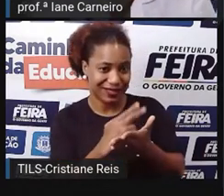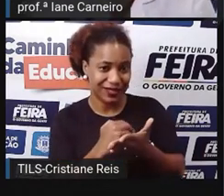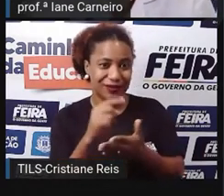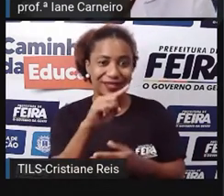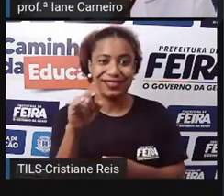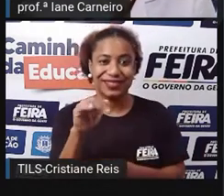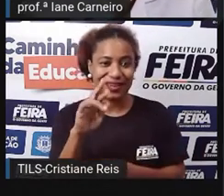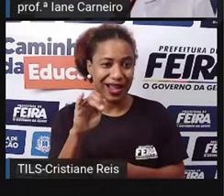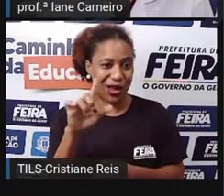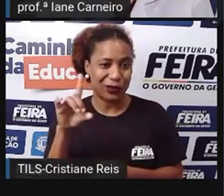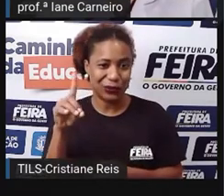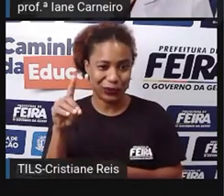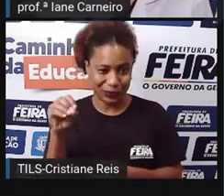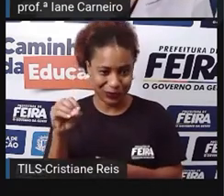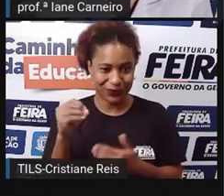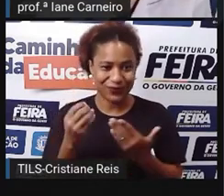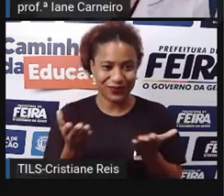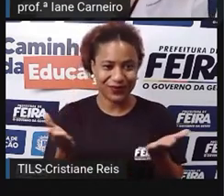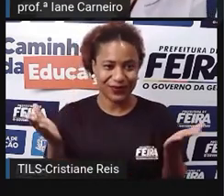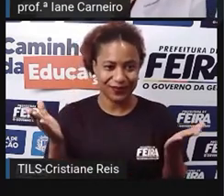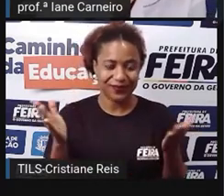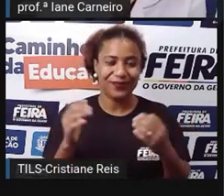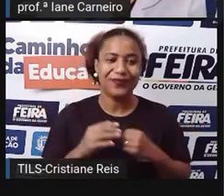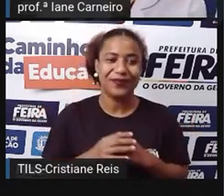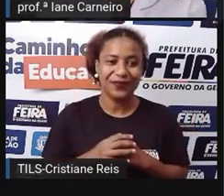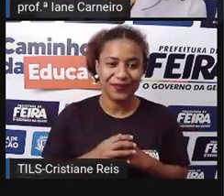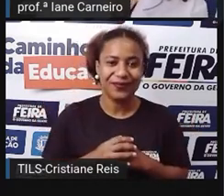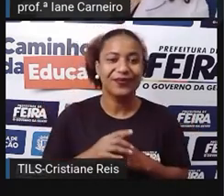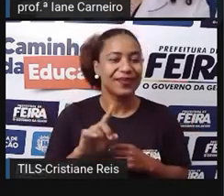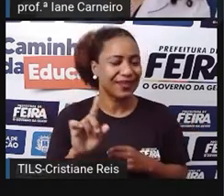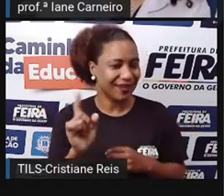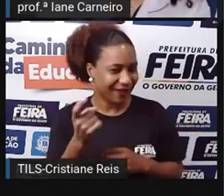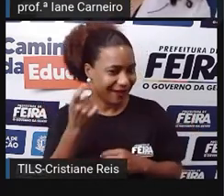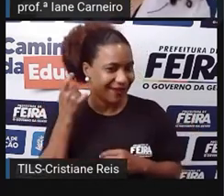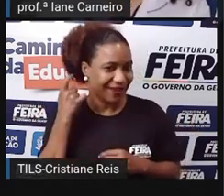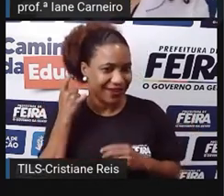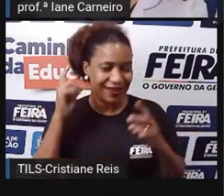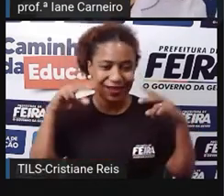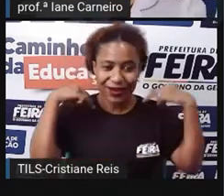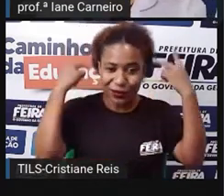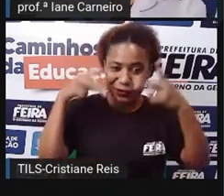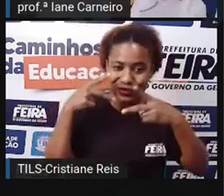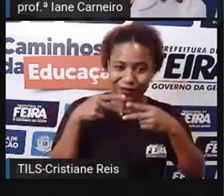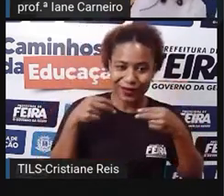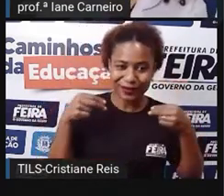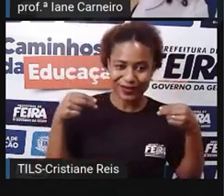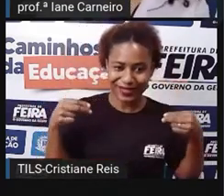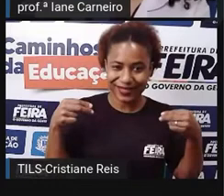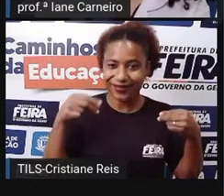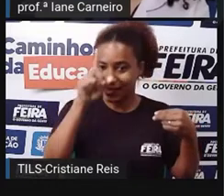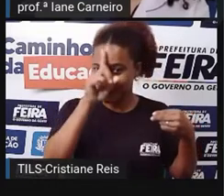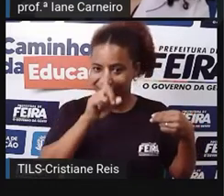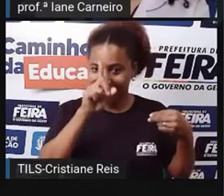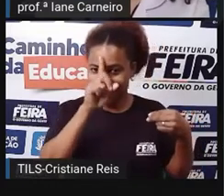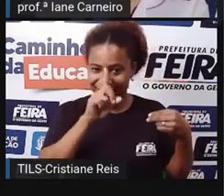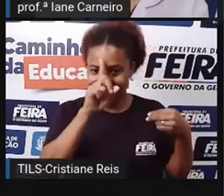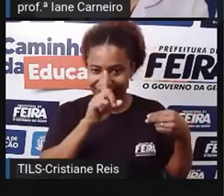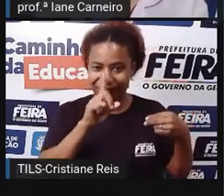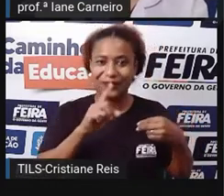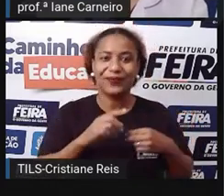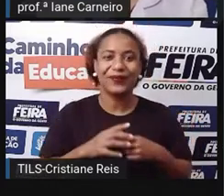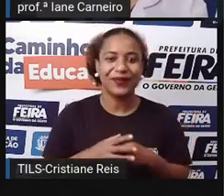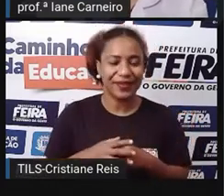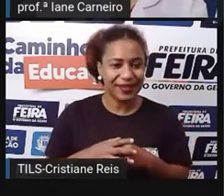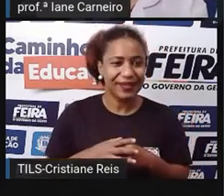Era a Chapeuzinho Amarelo, amarelada de medo. Tinha medo de tudo,